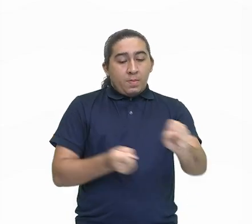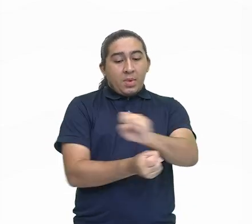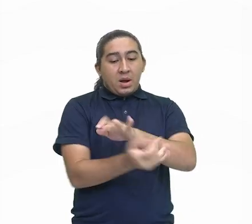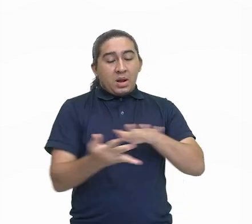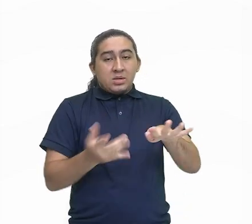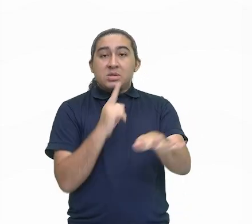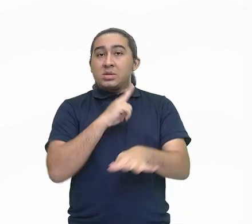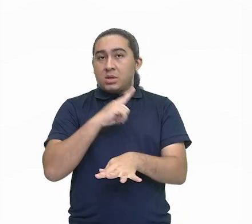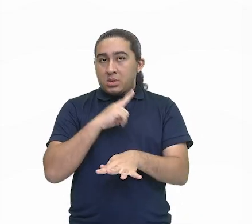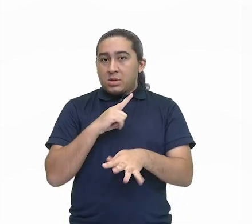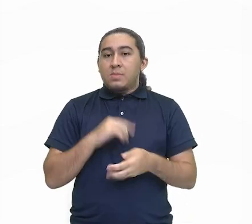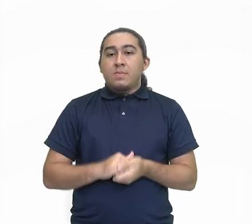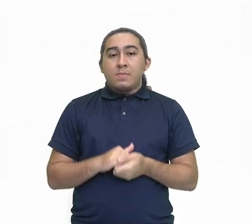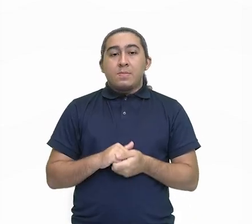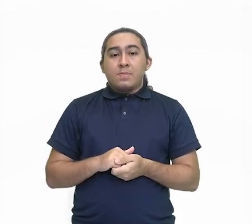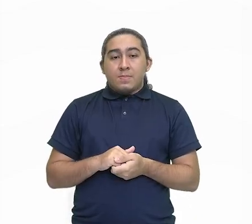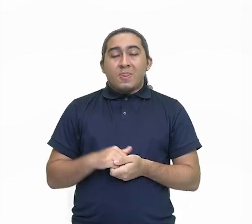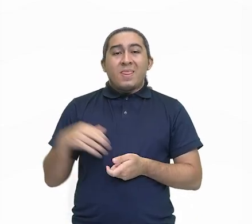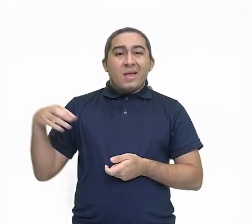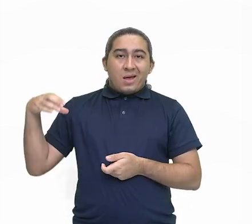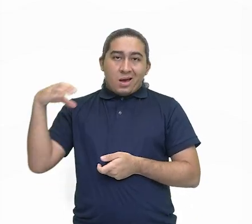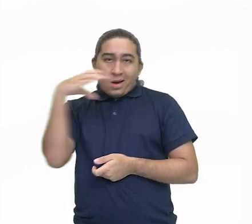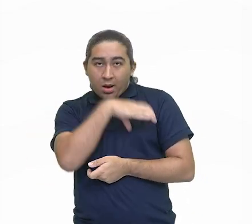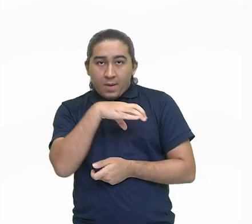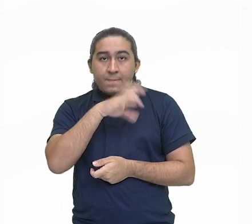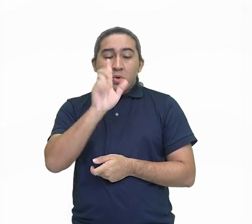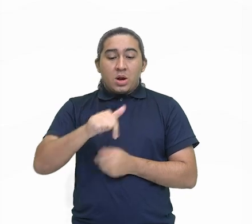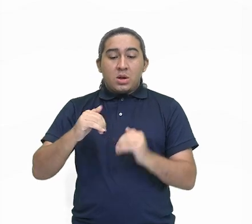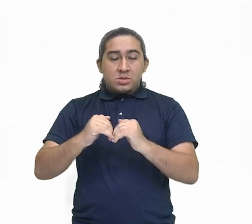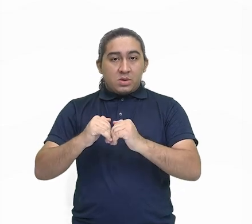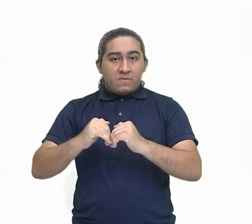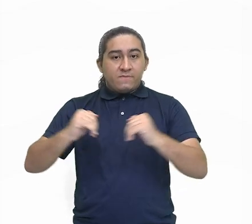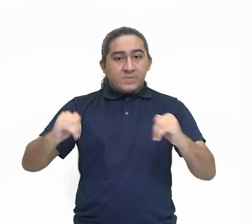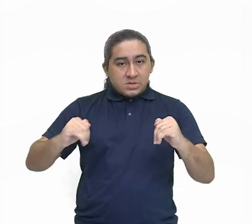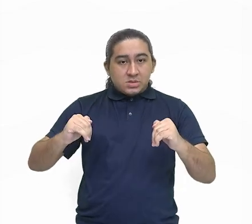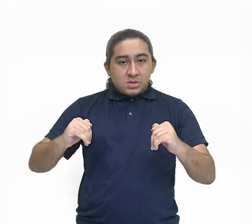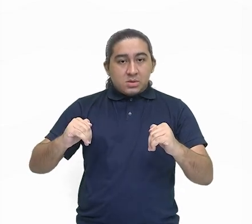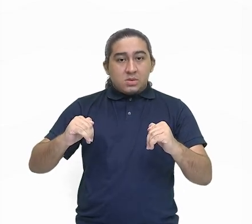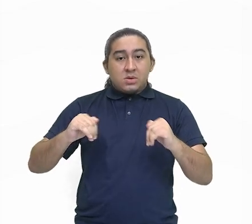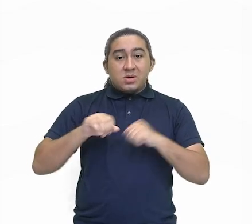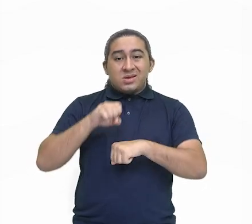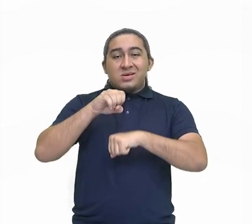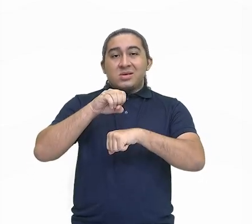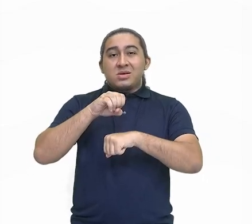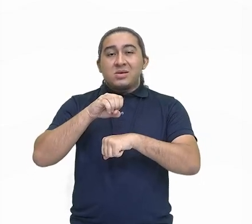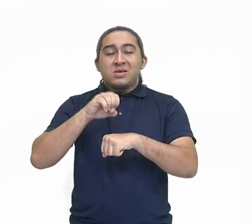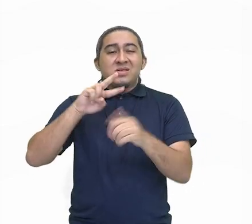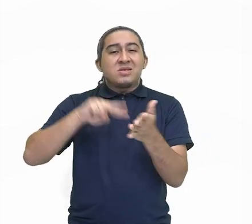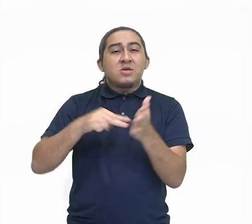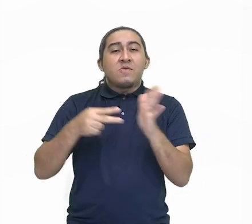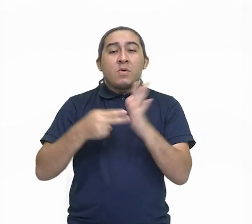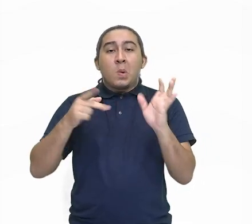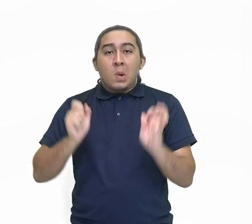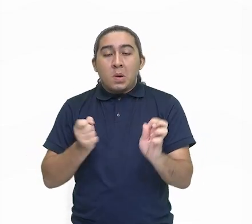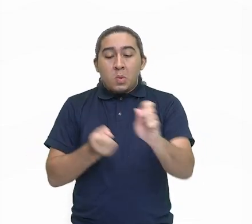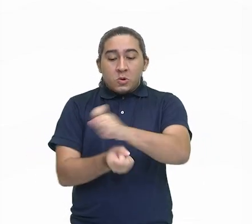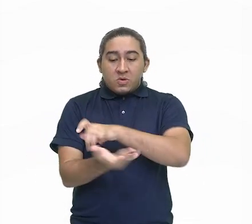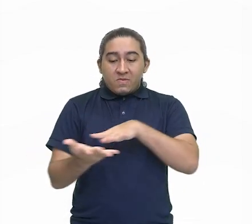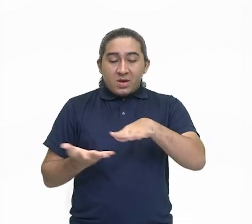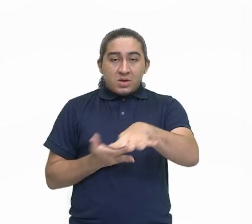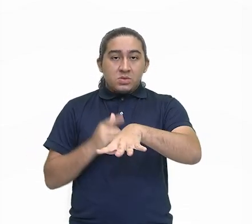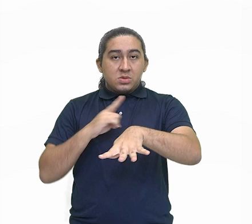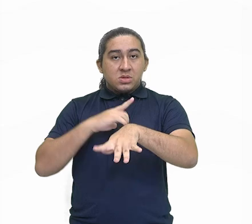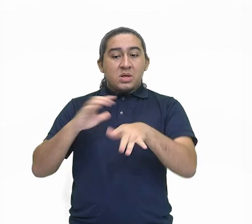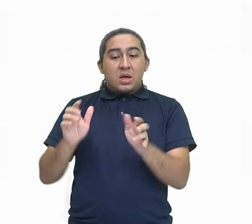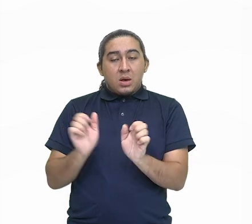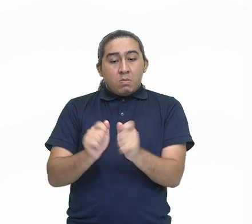galáxia está, mais rápido ela se afasta, o que sugere que o universo está em